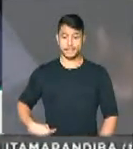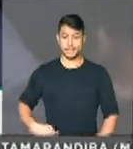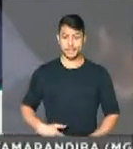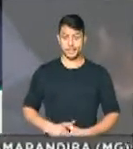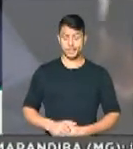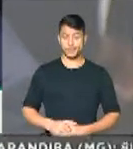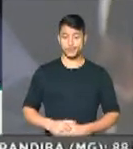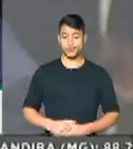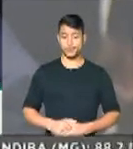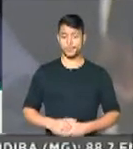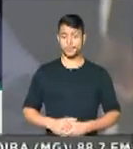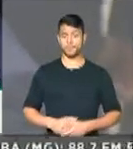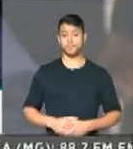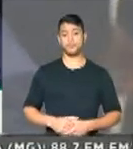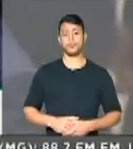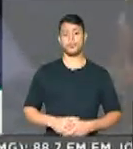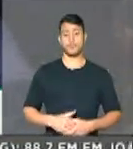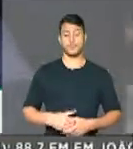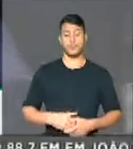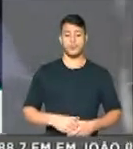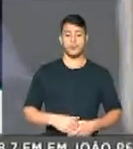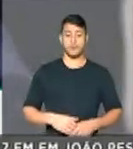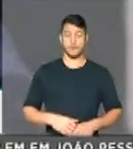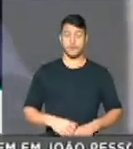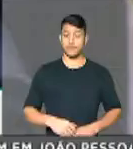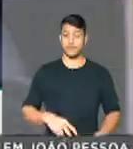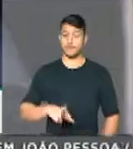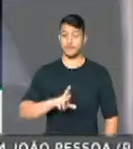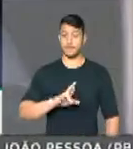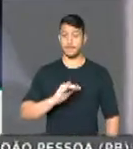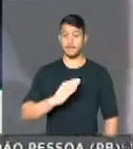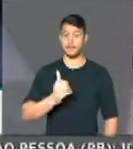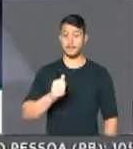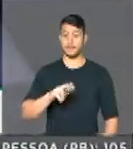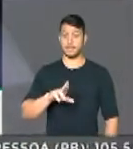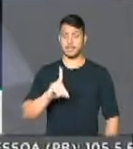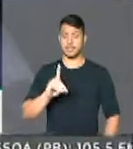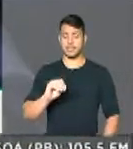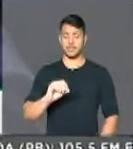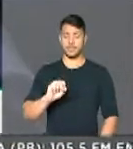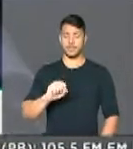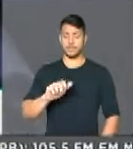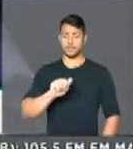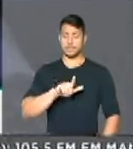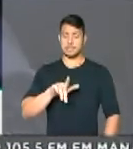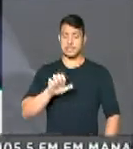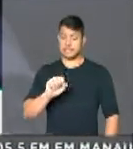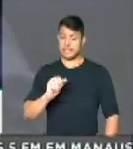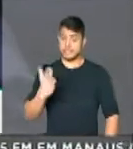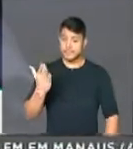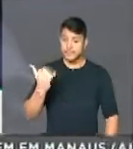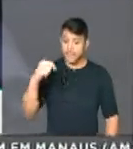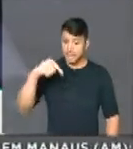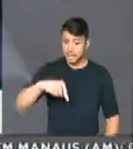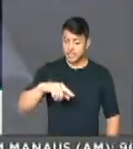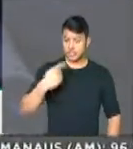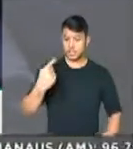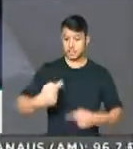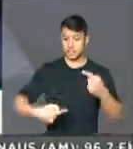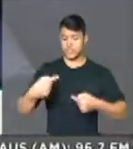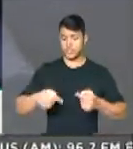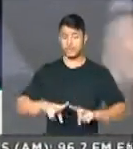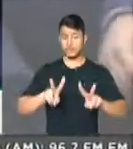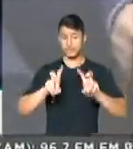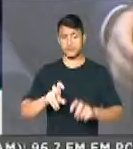É necessário que o ministro do Meio Ambiente, Ricardo Salles, venha ao Congresso para debater esse tema. Foi proposta